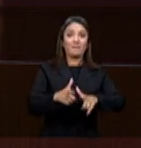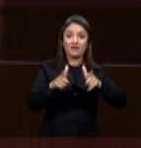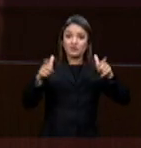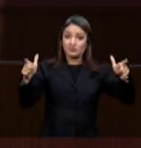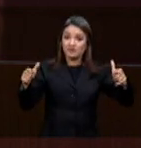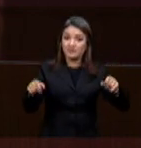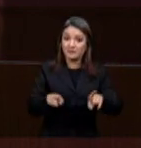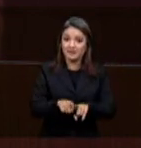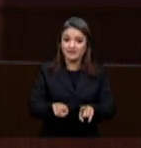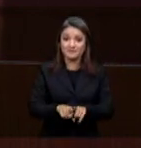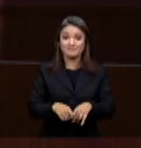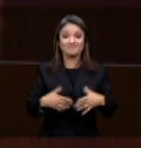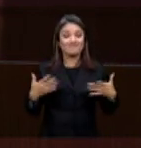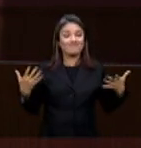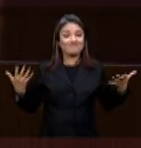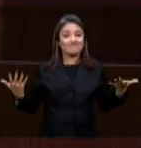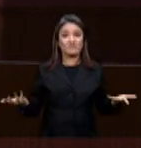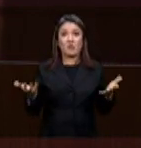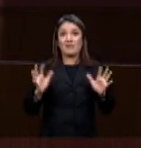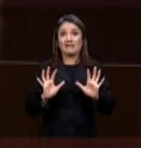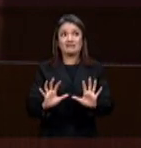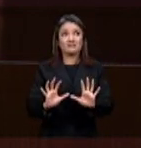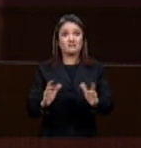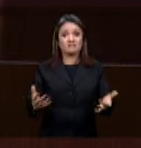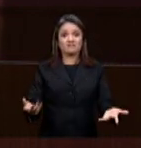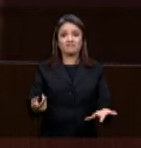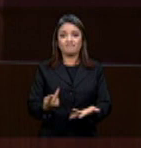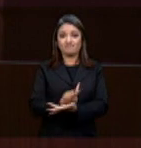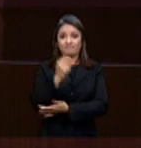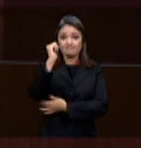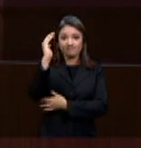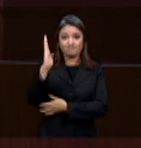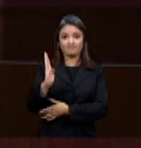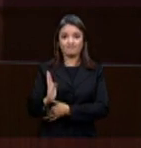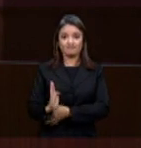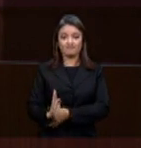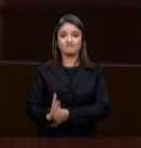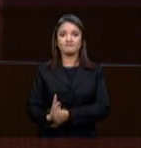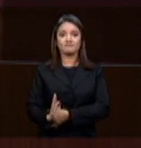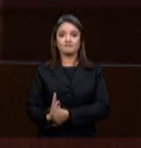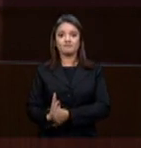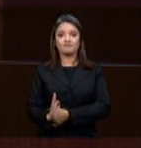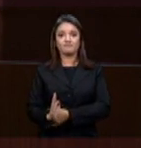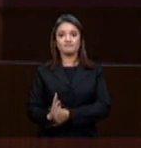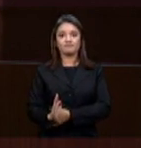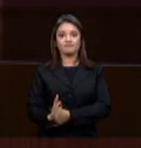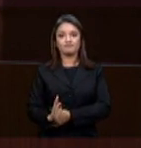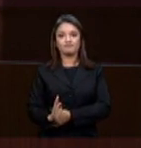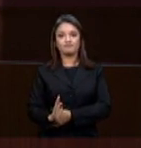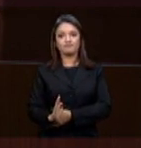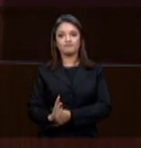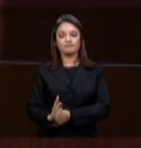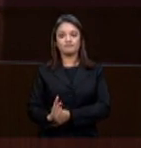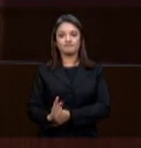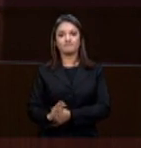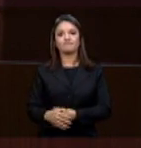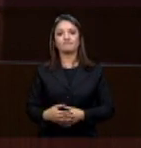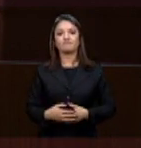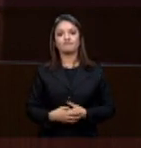é esse quadro que está posto para o Brasil e essa é a